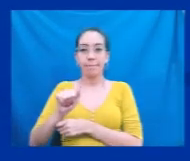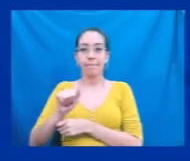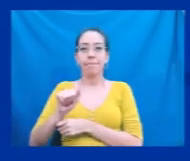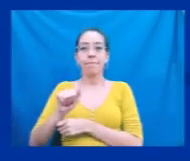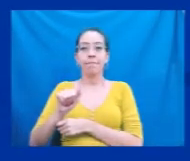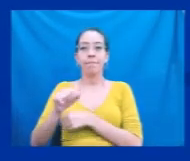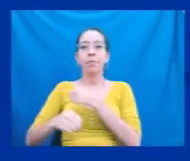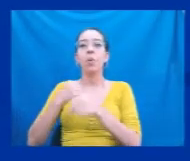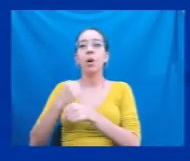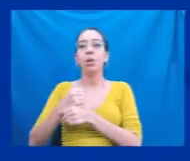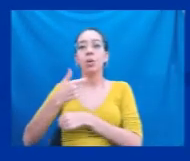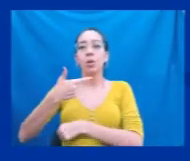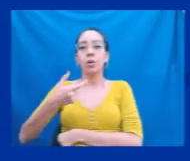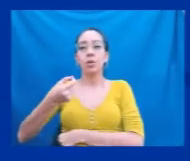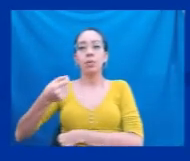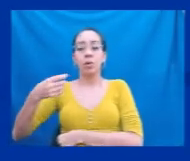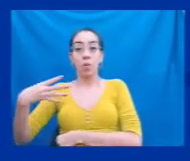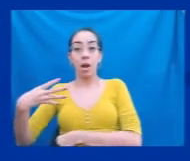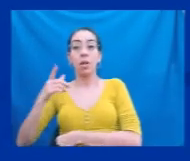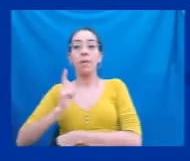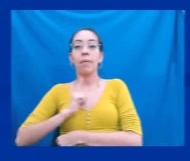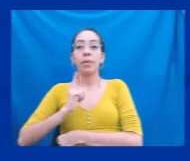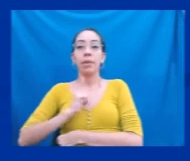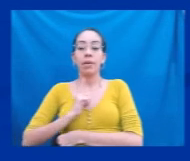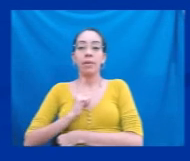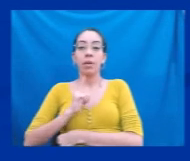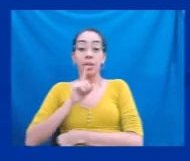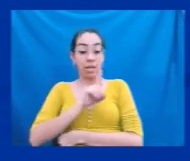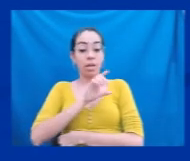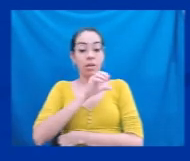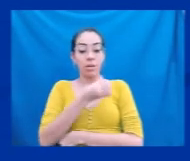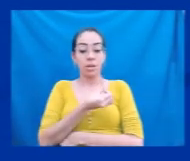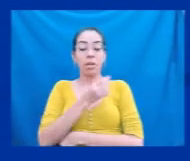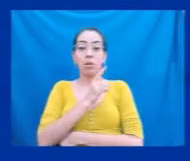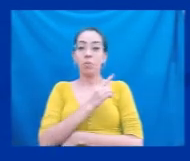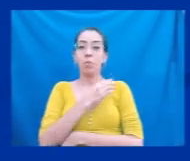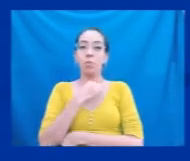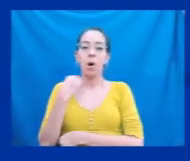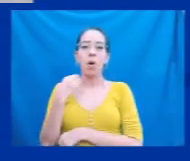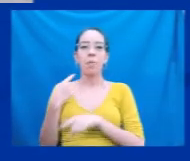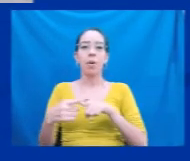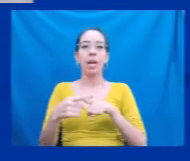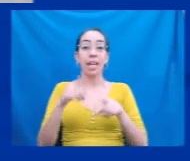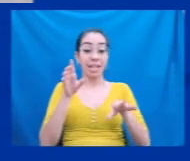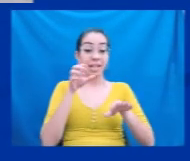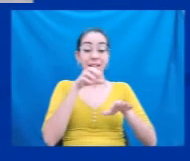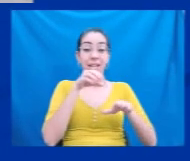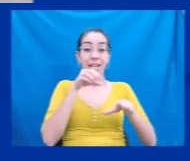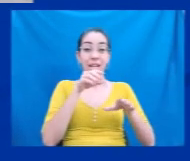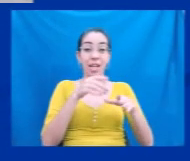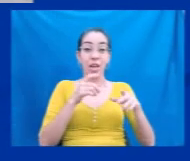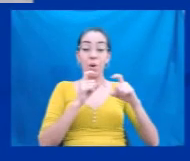e 1,3 mil feridos, após a colisão entre um trem que transportava petróleo e vagões carregados com nitrato